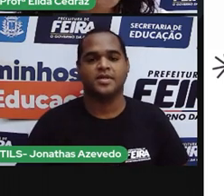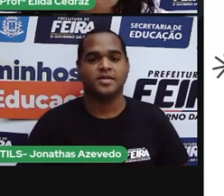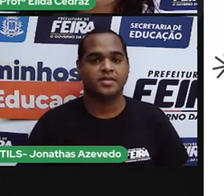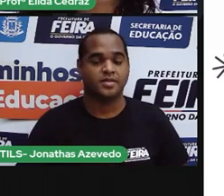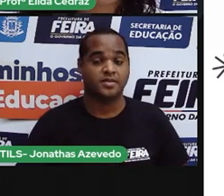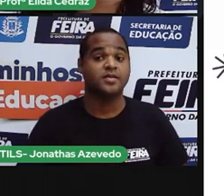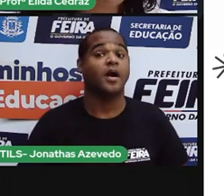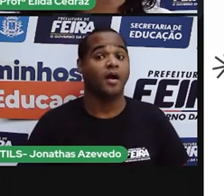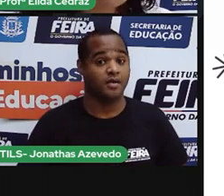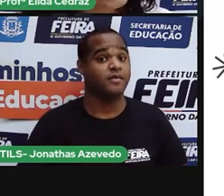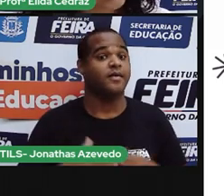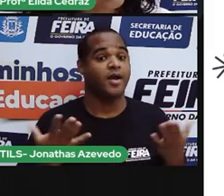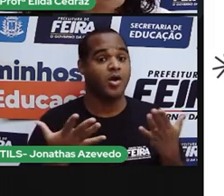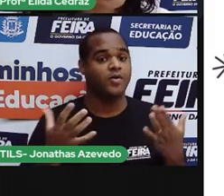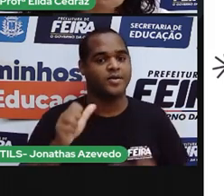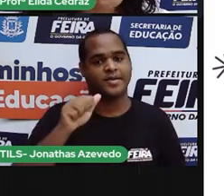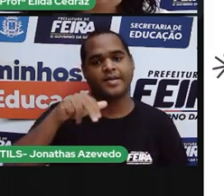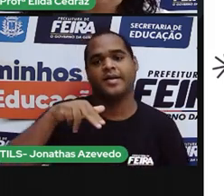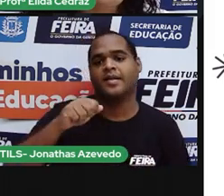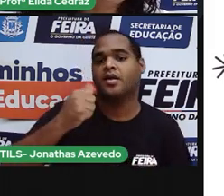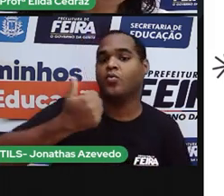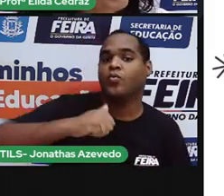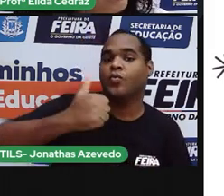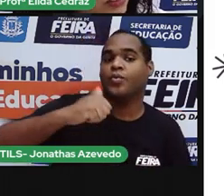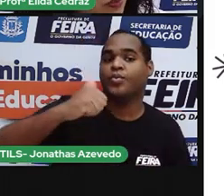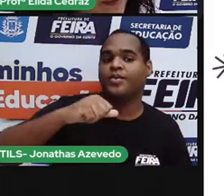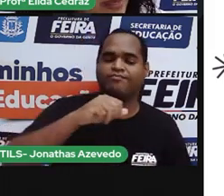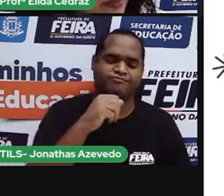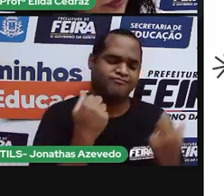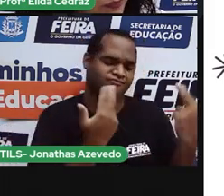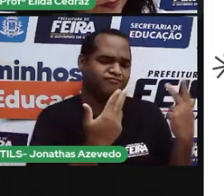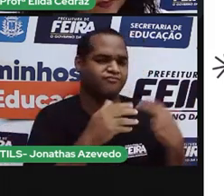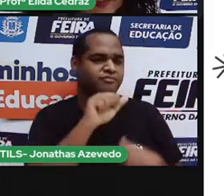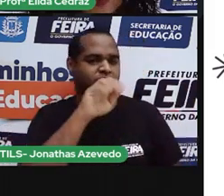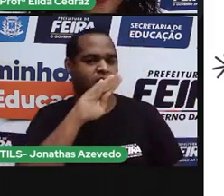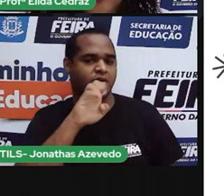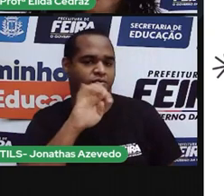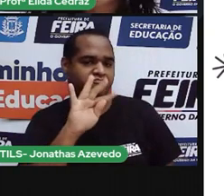Ana agora tem 11 gudes, igualzinho a Beto.